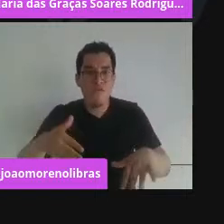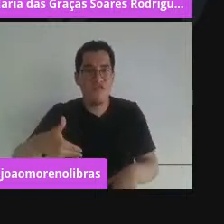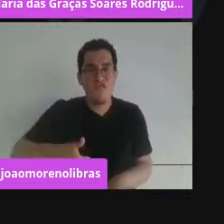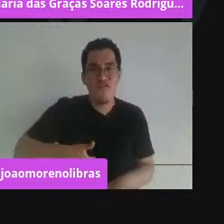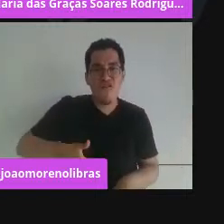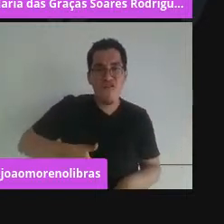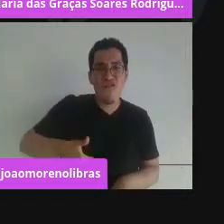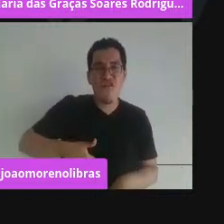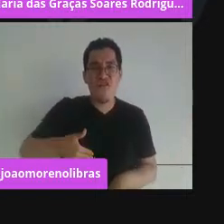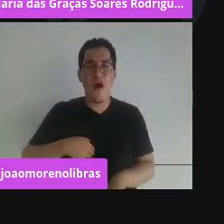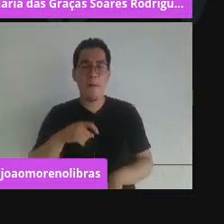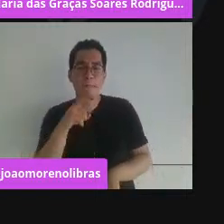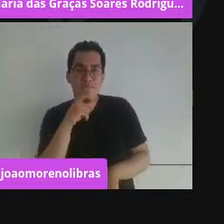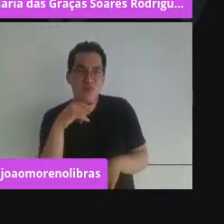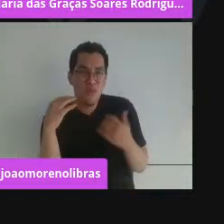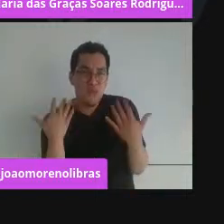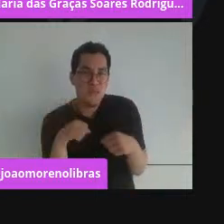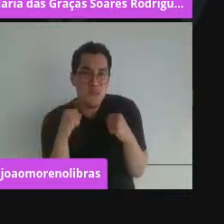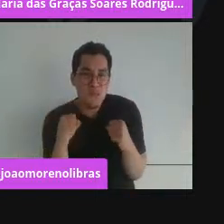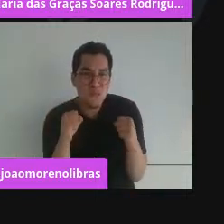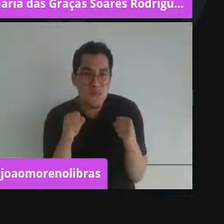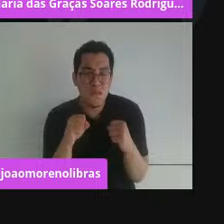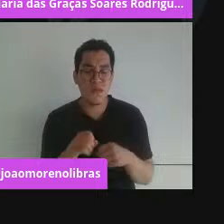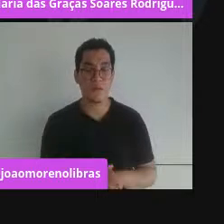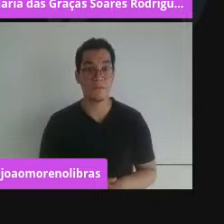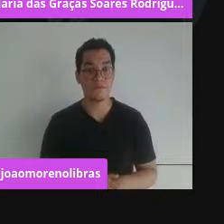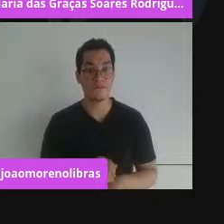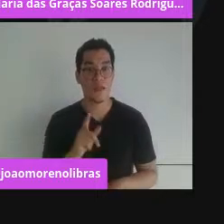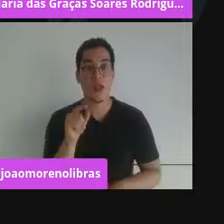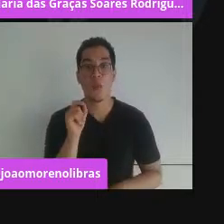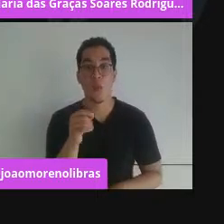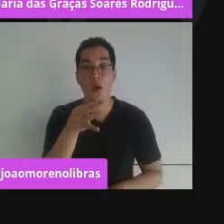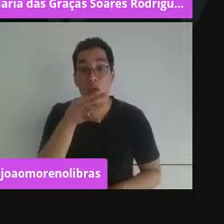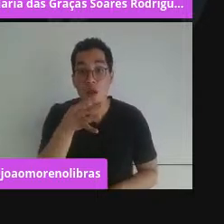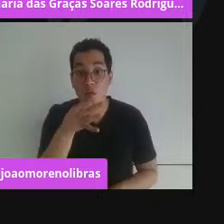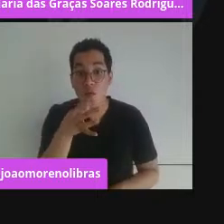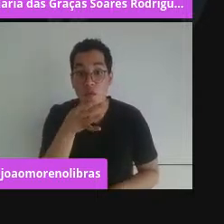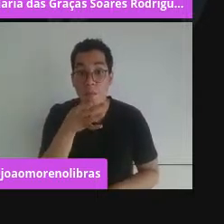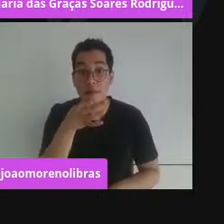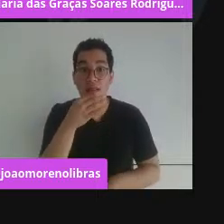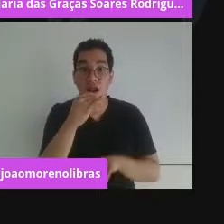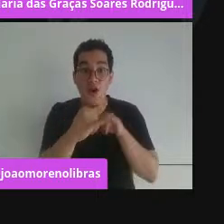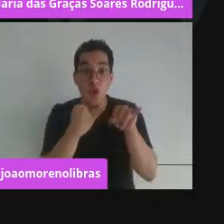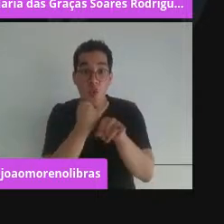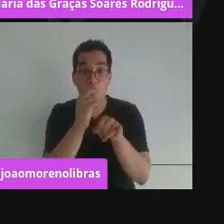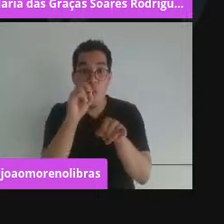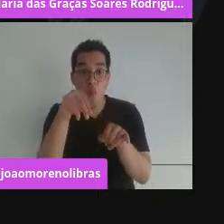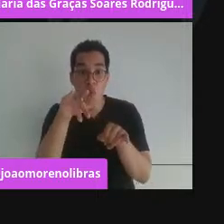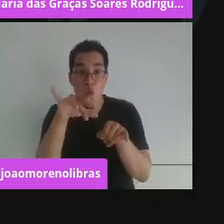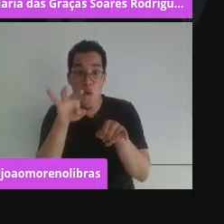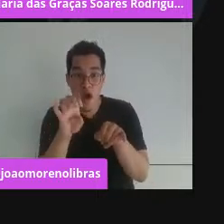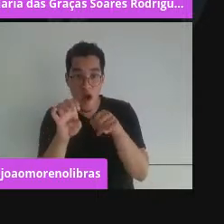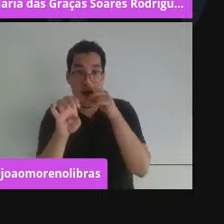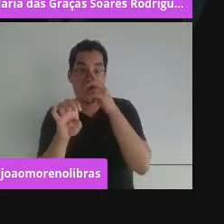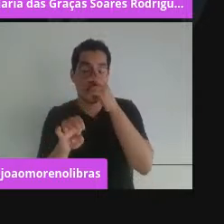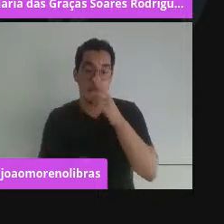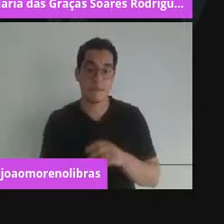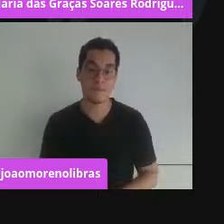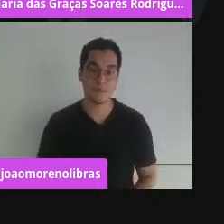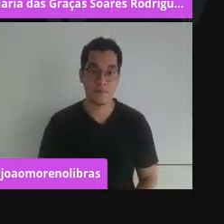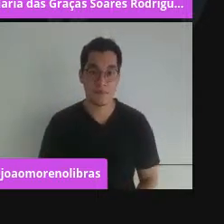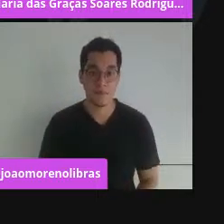produzidos online. Desculpem, os comentários que eu vou mostrar. Aqui foi essa parte que eu li, foi de